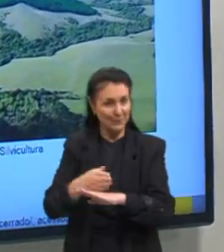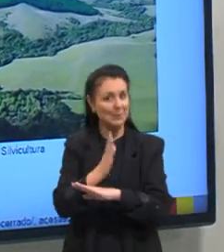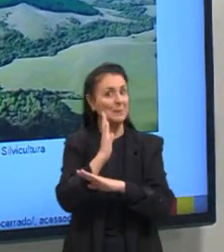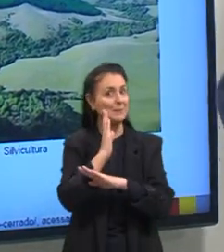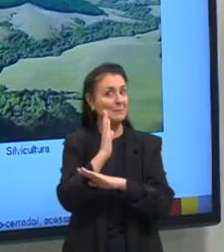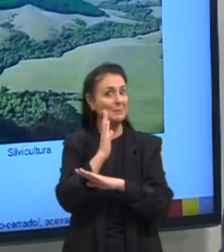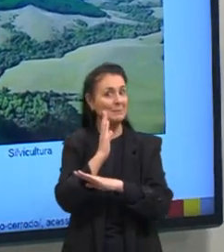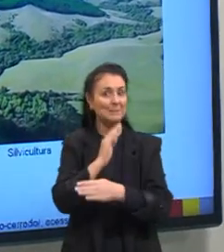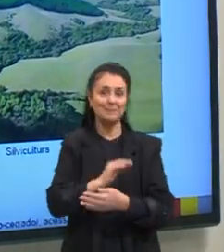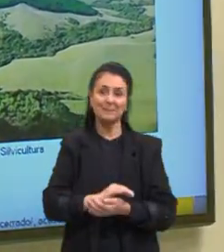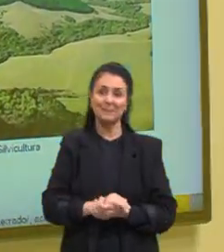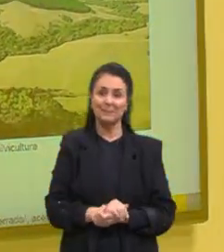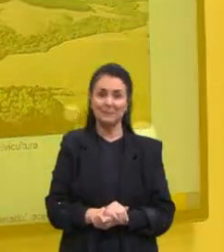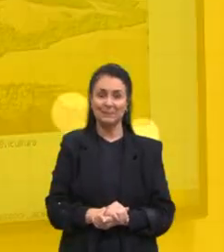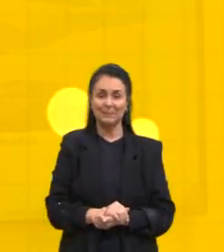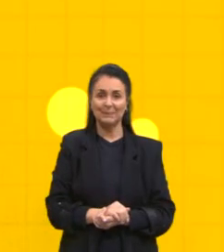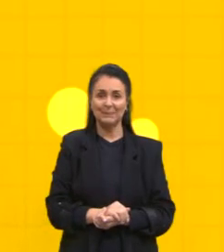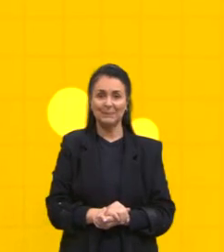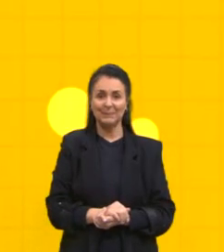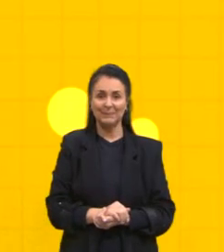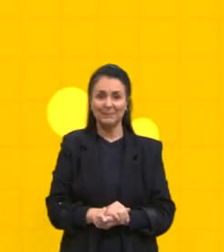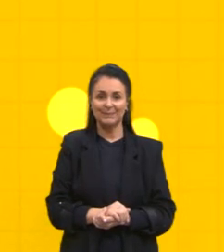passar meninos e meninas E aí